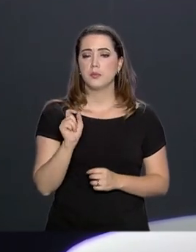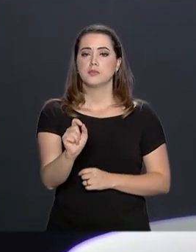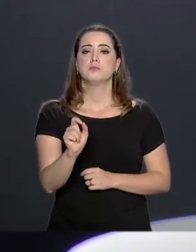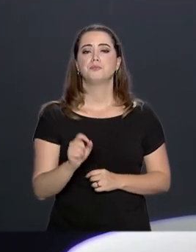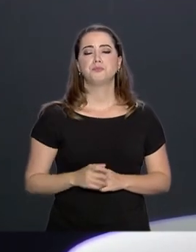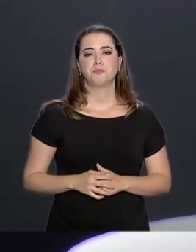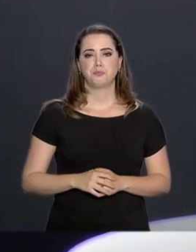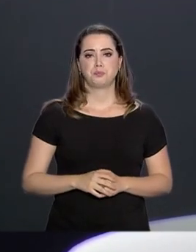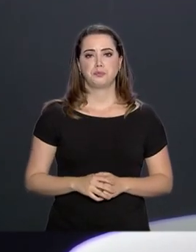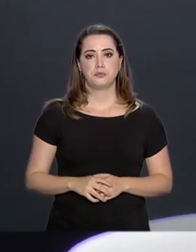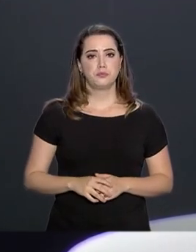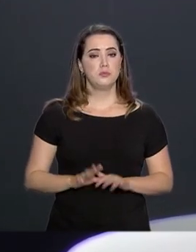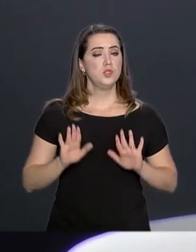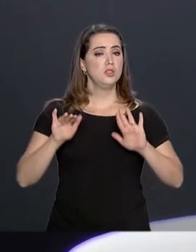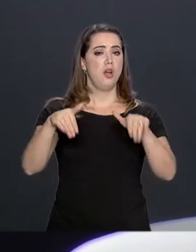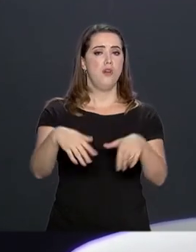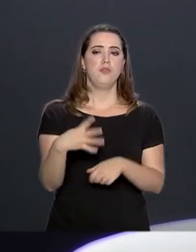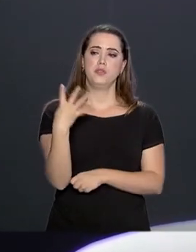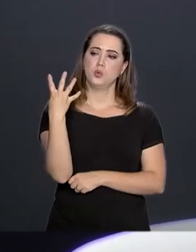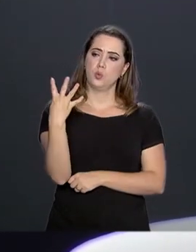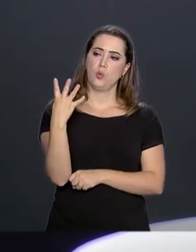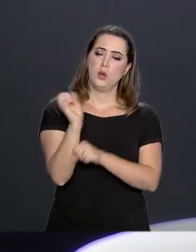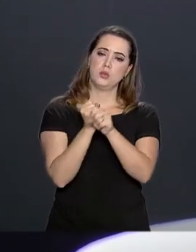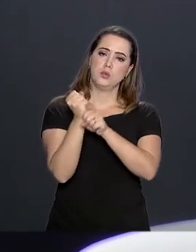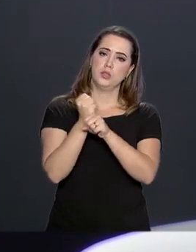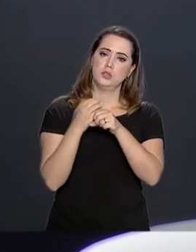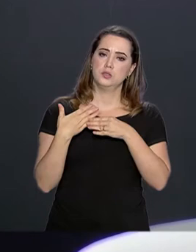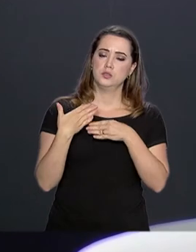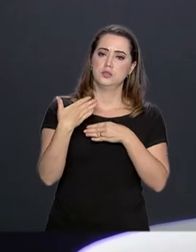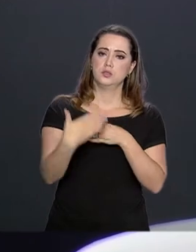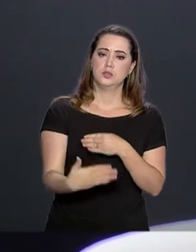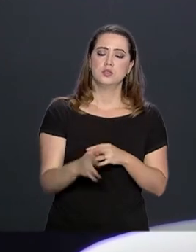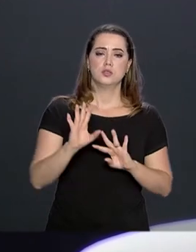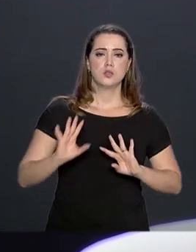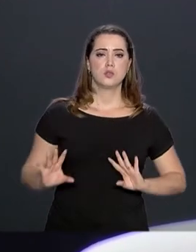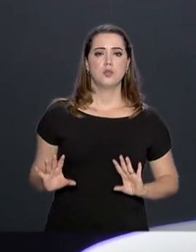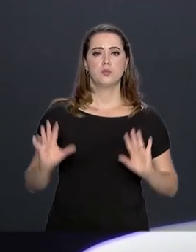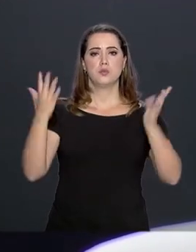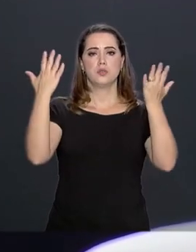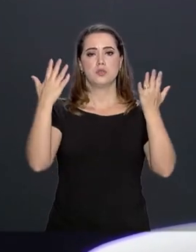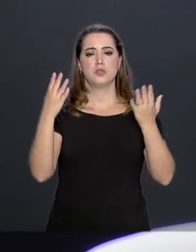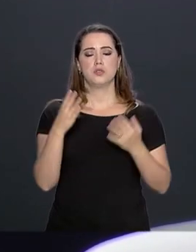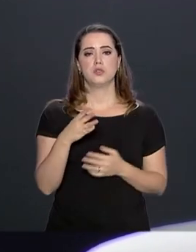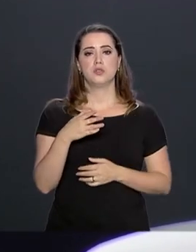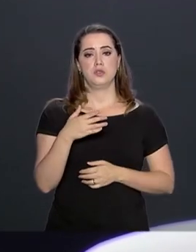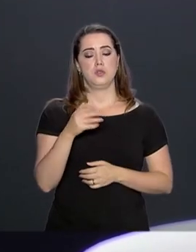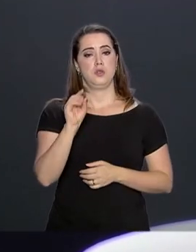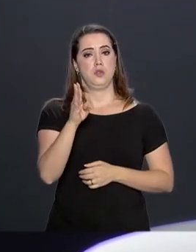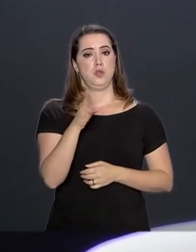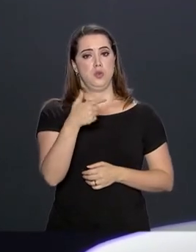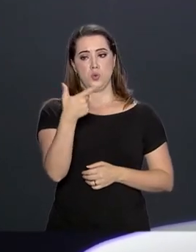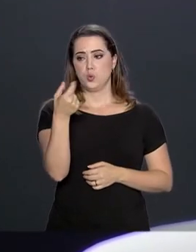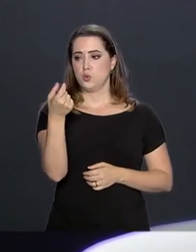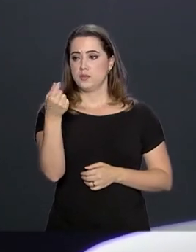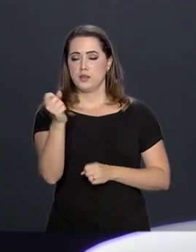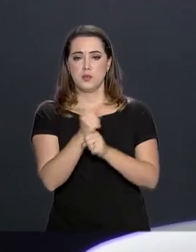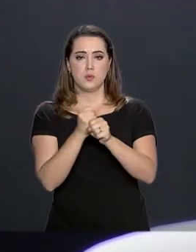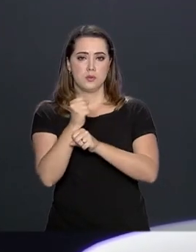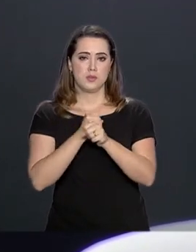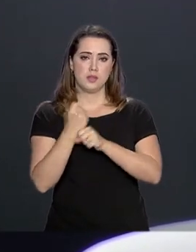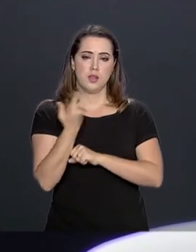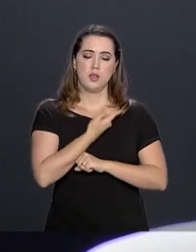ao final desses quatro anos, quando estivermos comemorando o bicentenário da nossa independência,